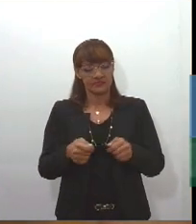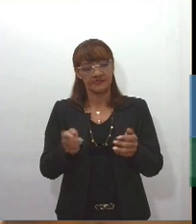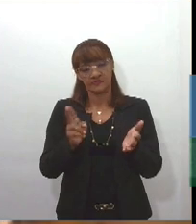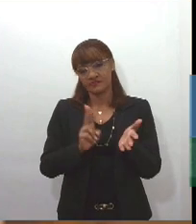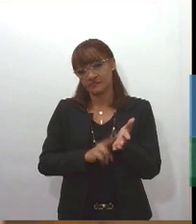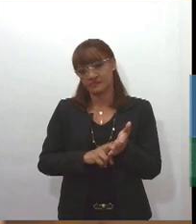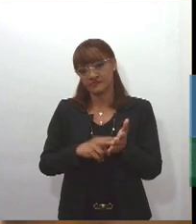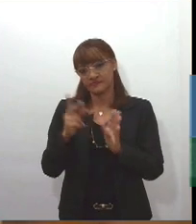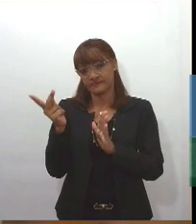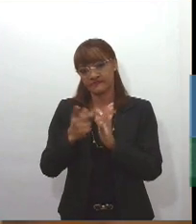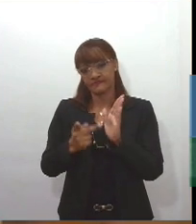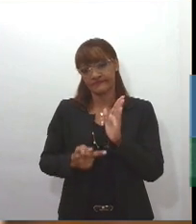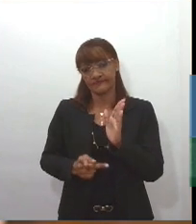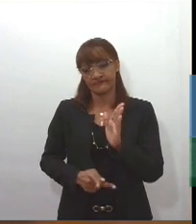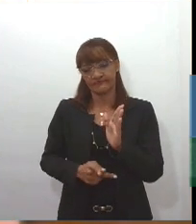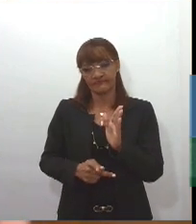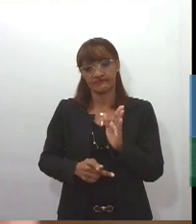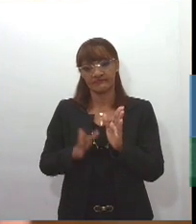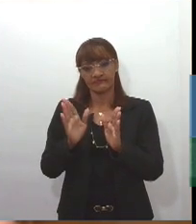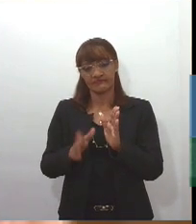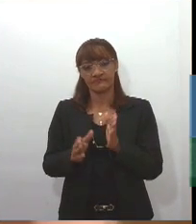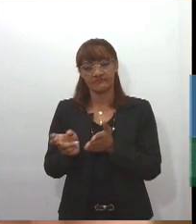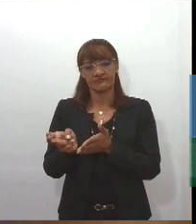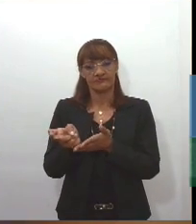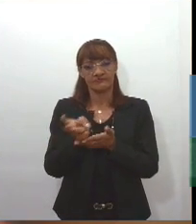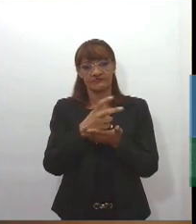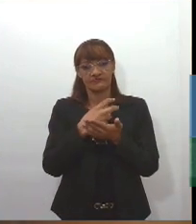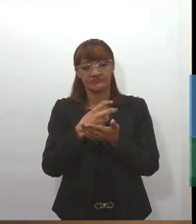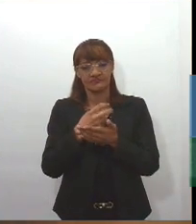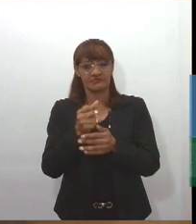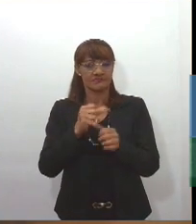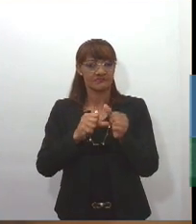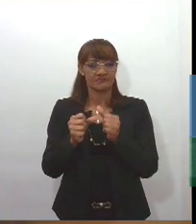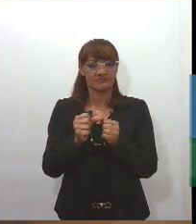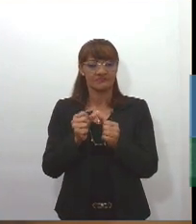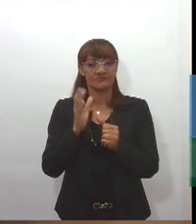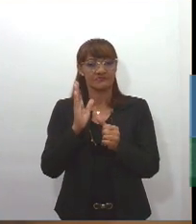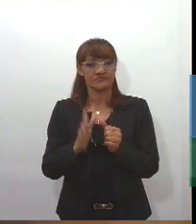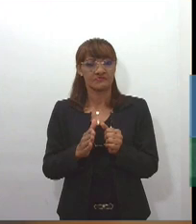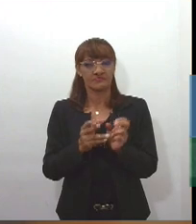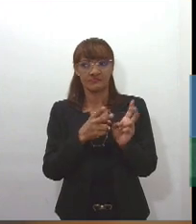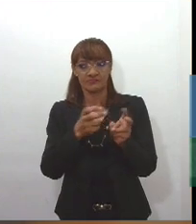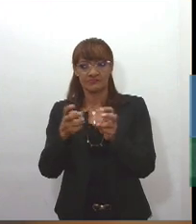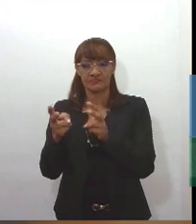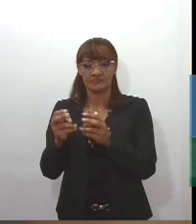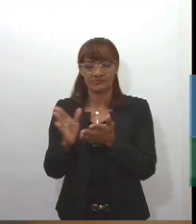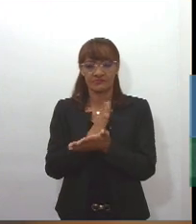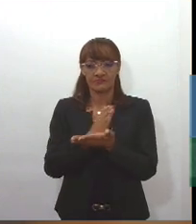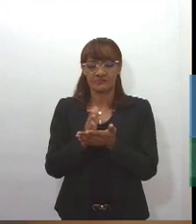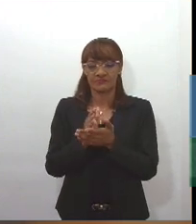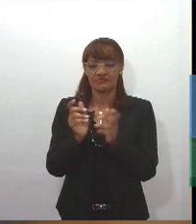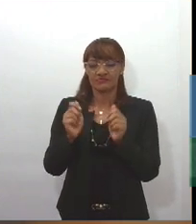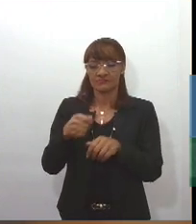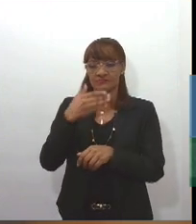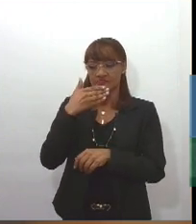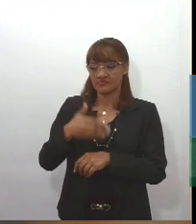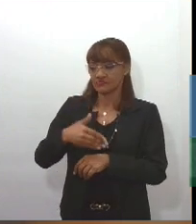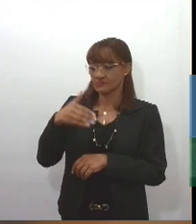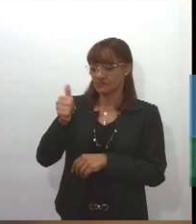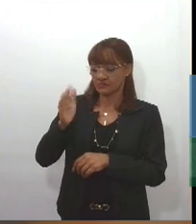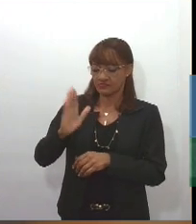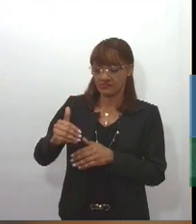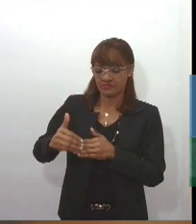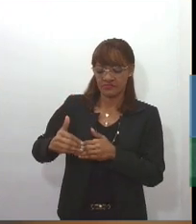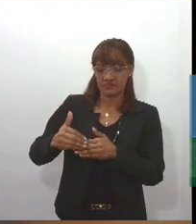reforma tributária a assimile algumas melhorias que o tornem mais viável ao longo das próximas